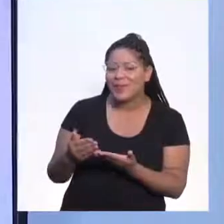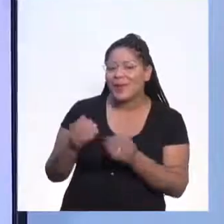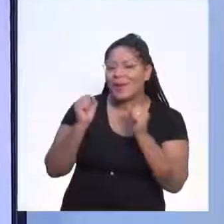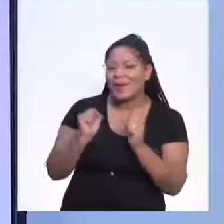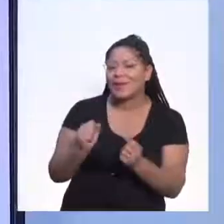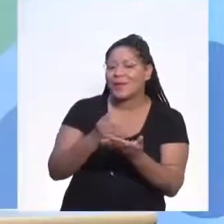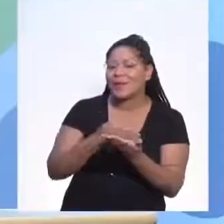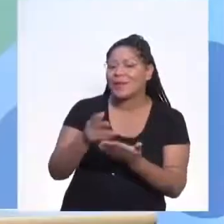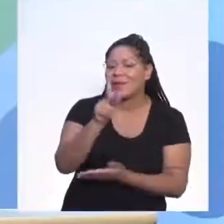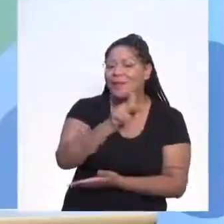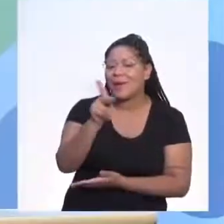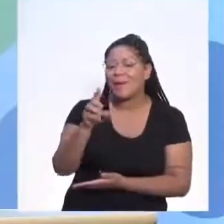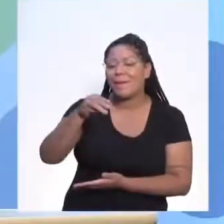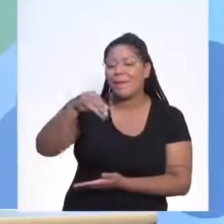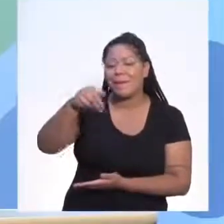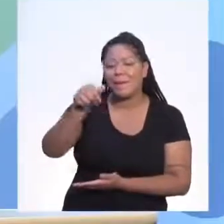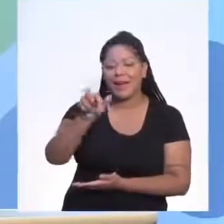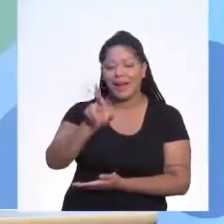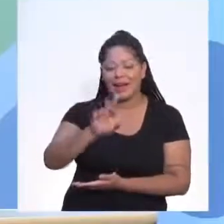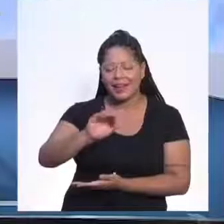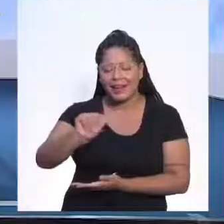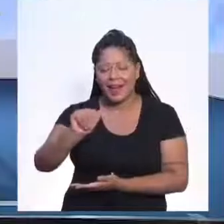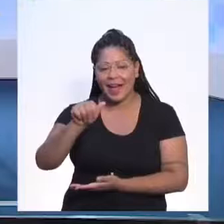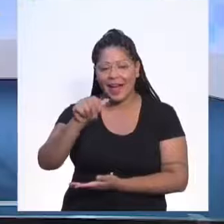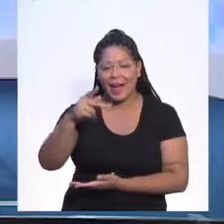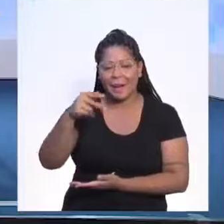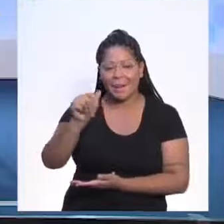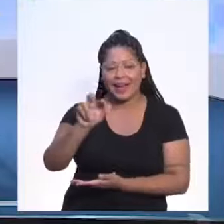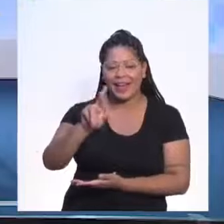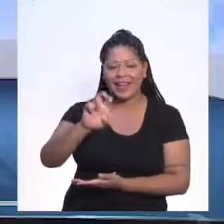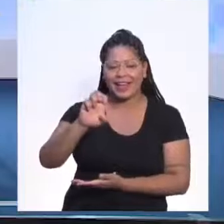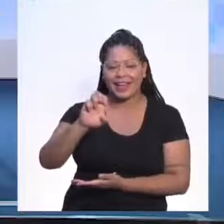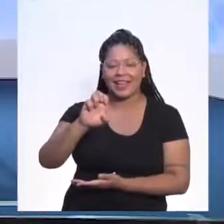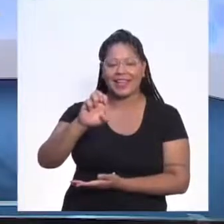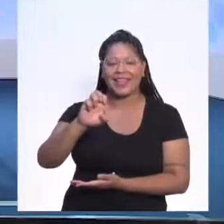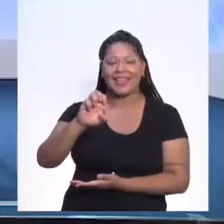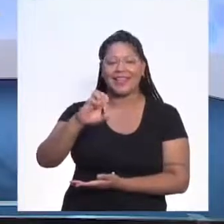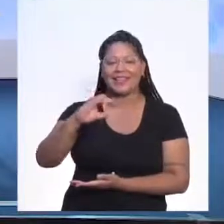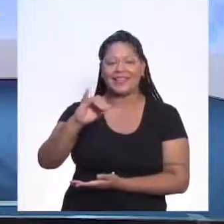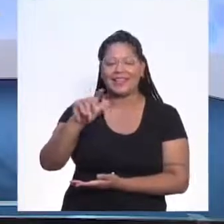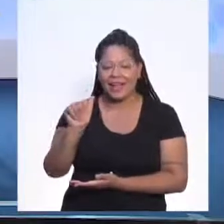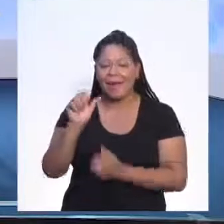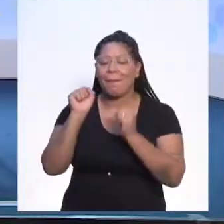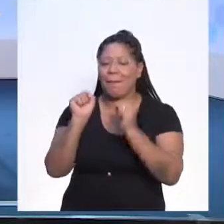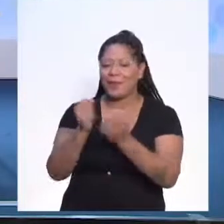Professora Maria Aparecida? Maria Aparecida? É com você, professora. Passa a palavra. Passa a palavra.